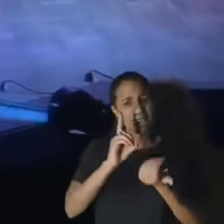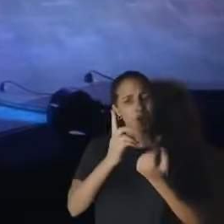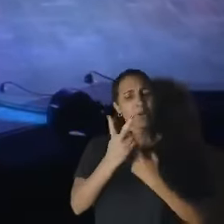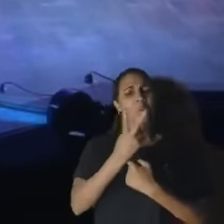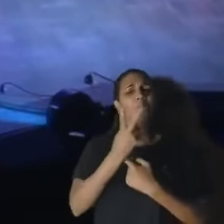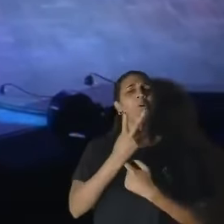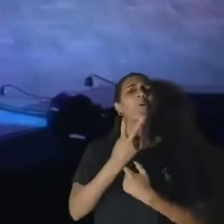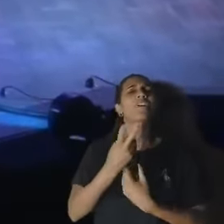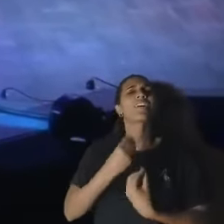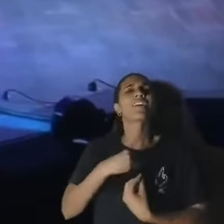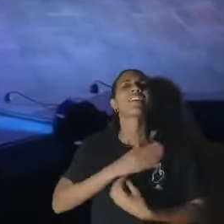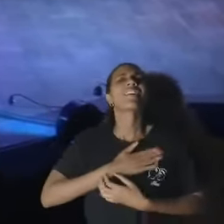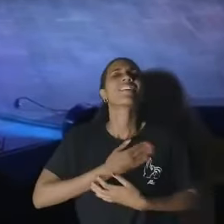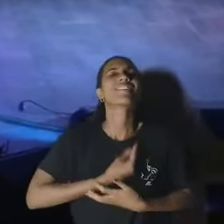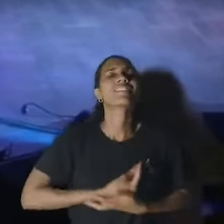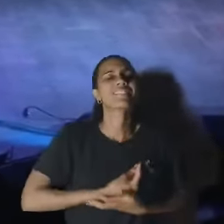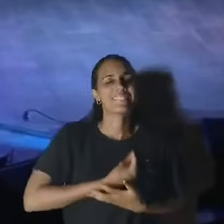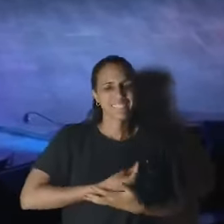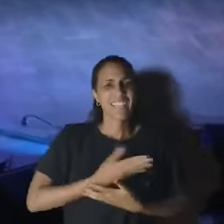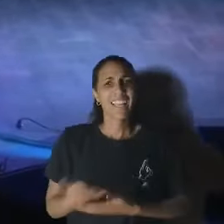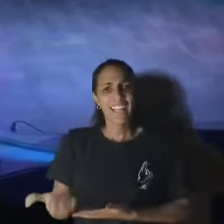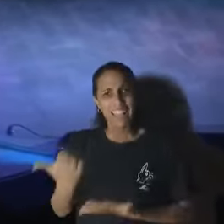mim.